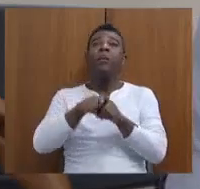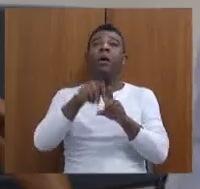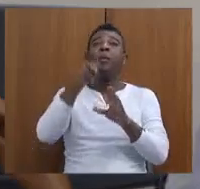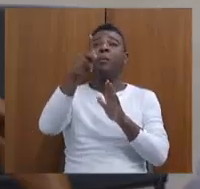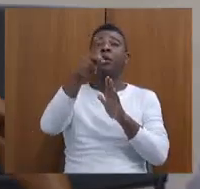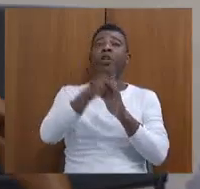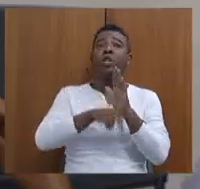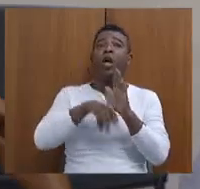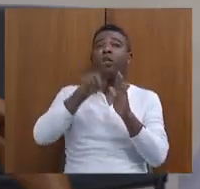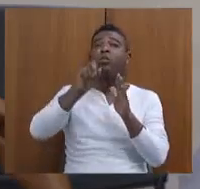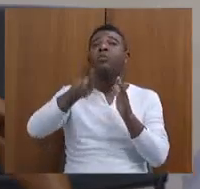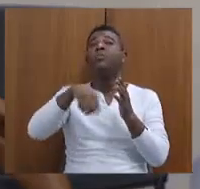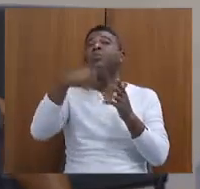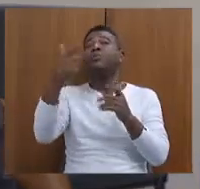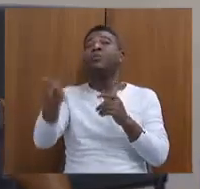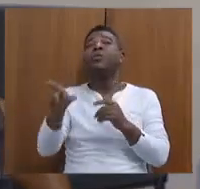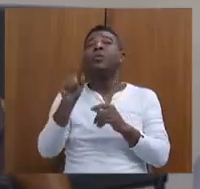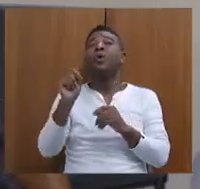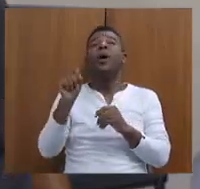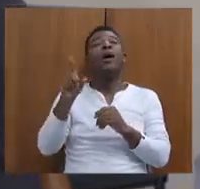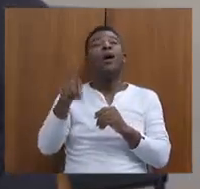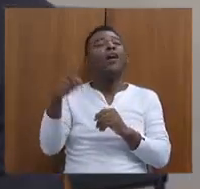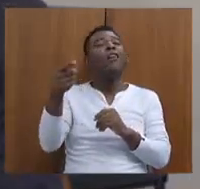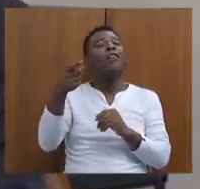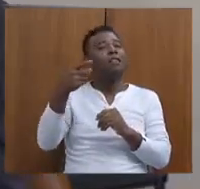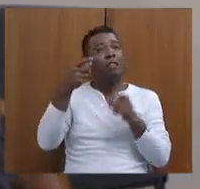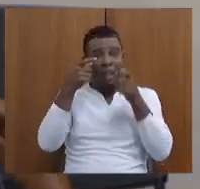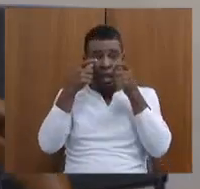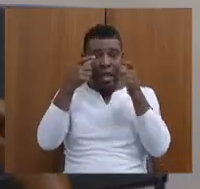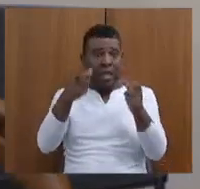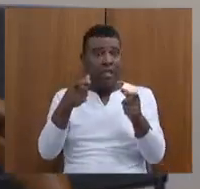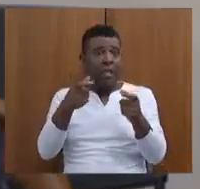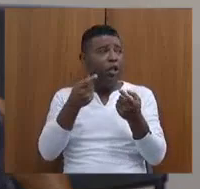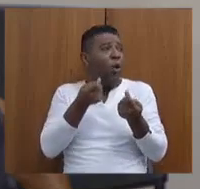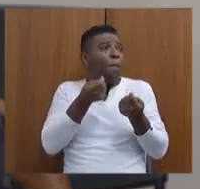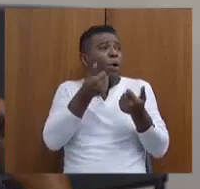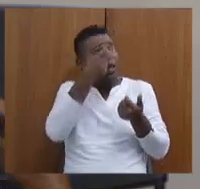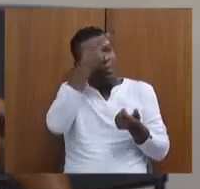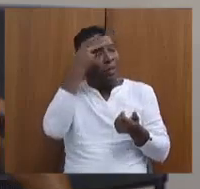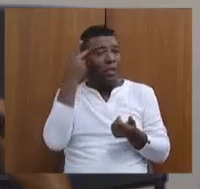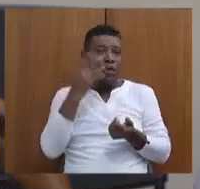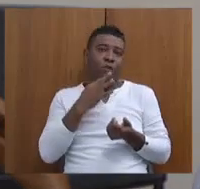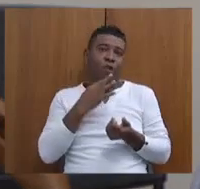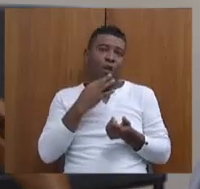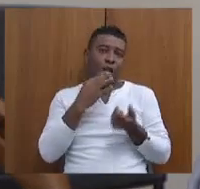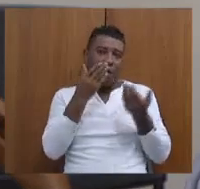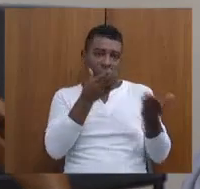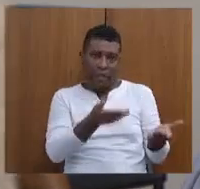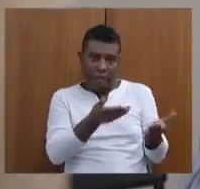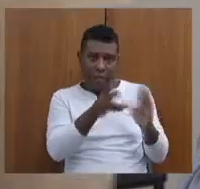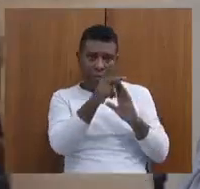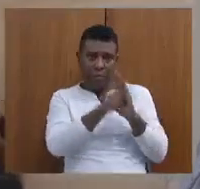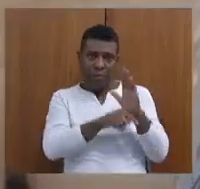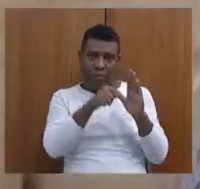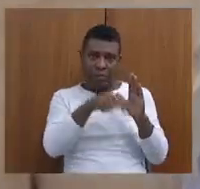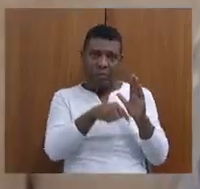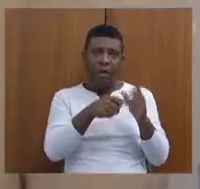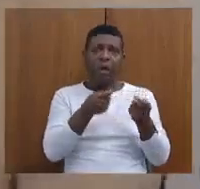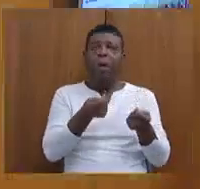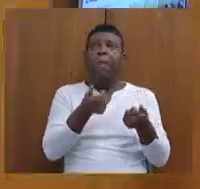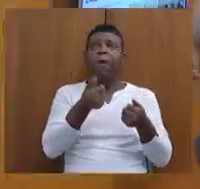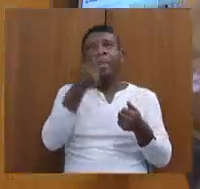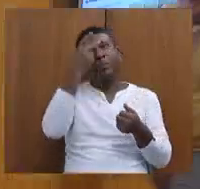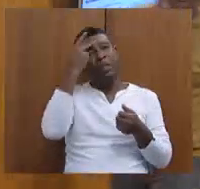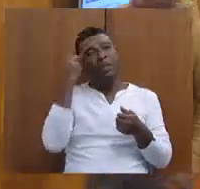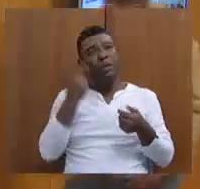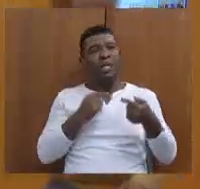e que pouca gente conhece não sei se você sabe mas nós temos entre 7 a 8